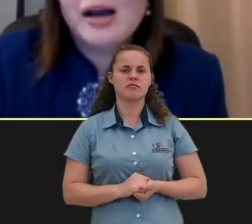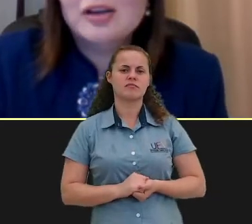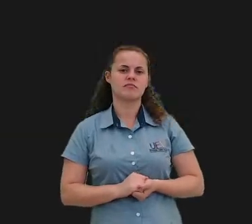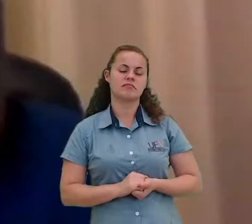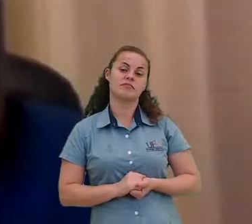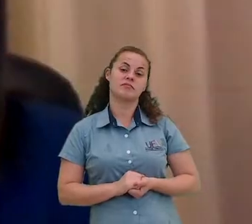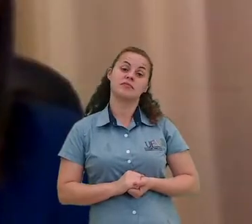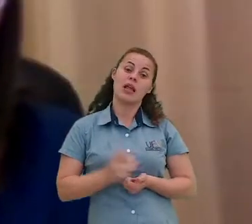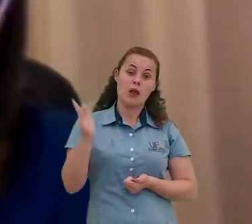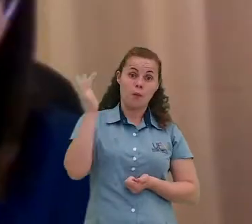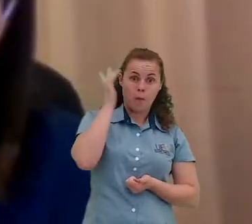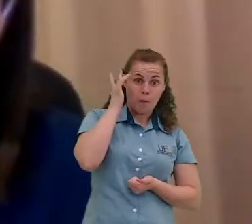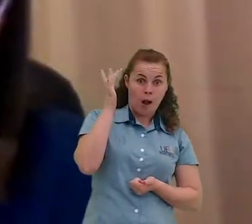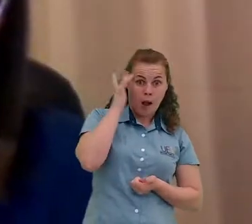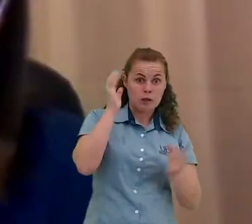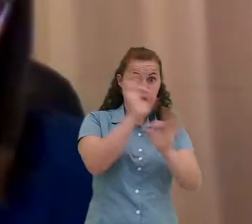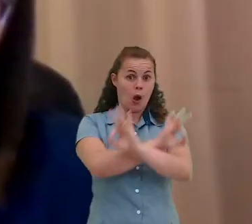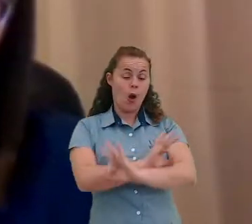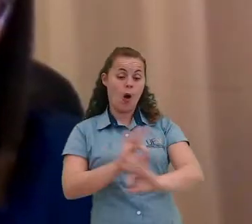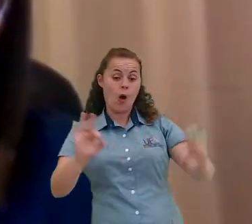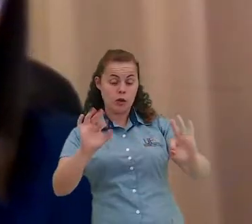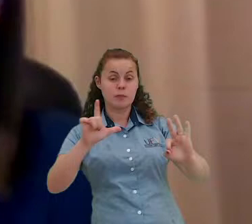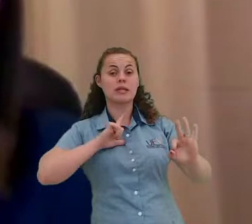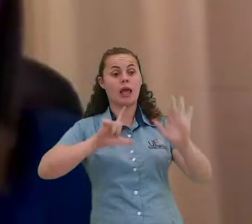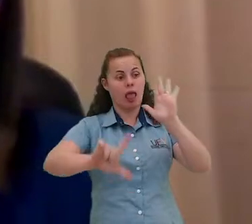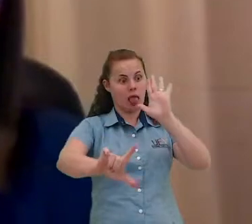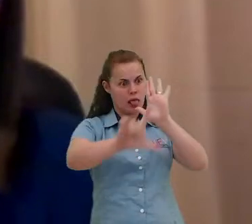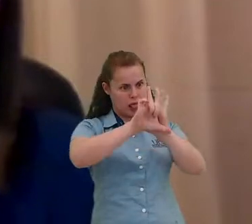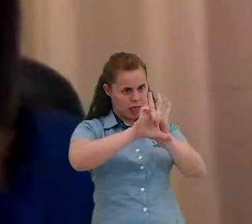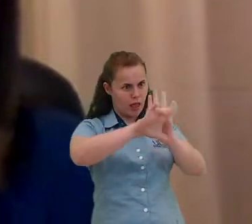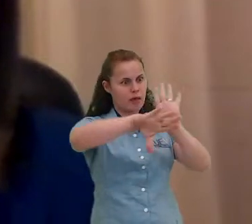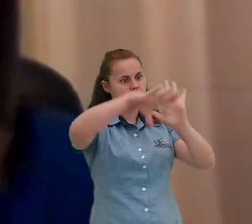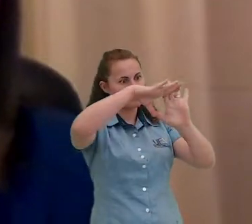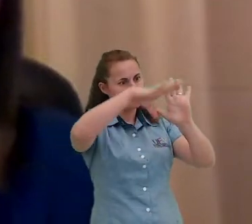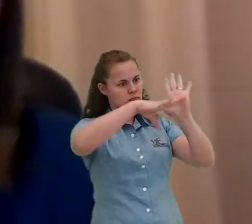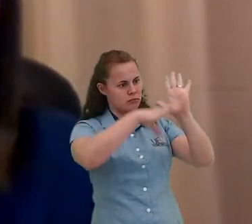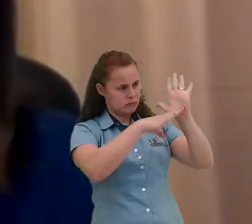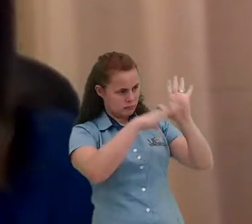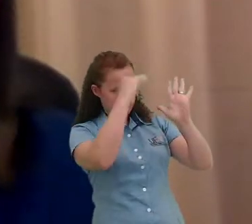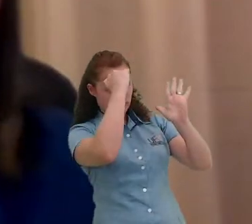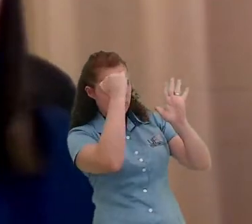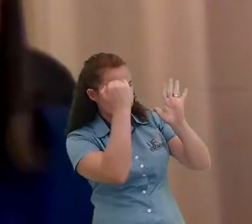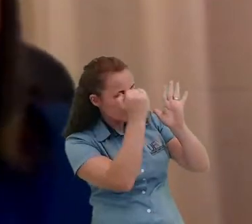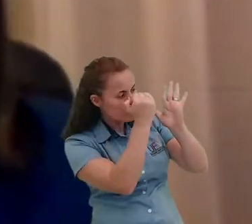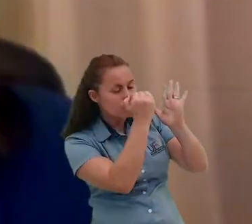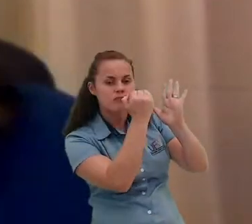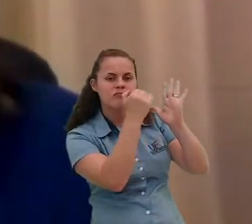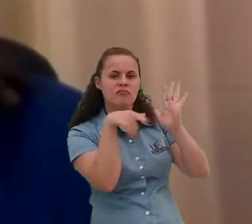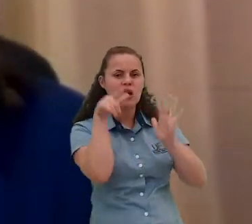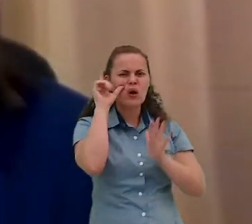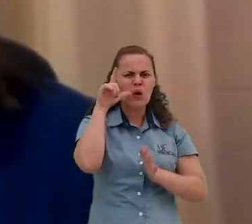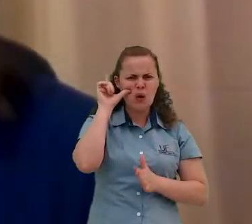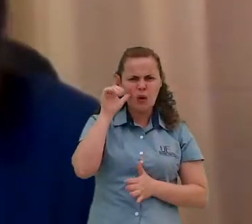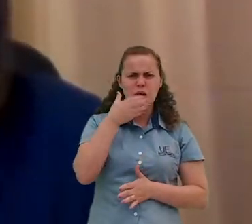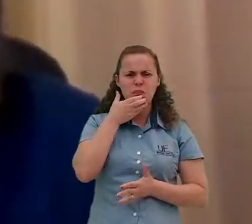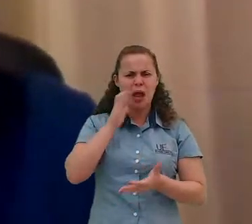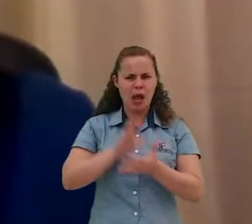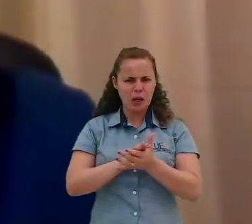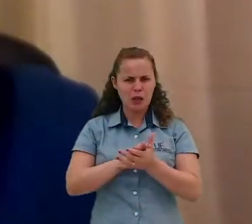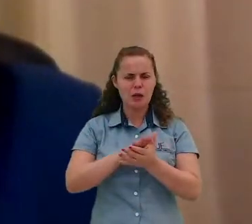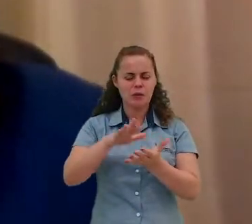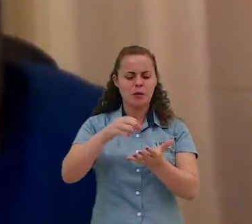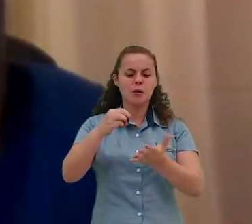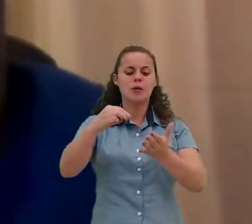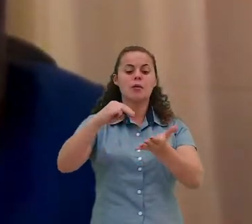Eu acho que é ótimo que a gente tenha leis que regulem isso, porque... Sabe que ontem mesmo meu marido recebeu um